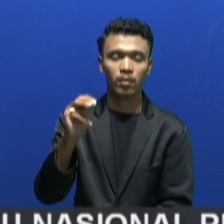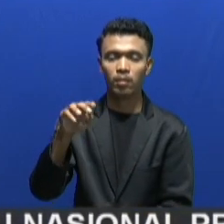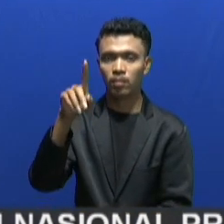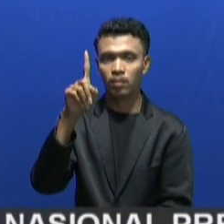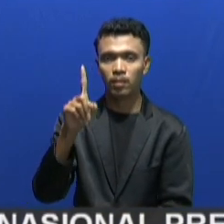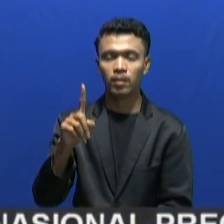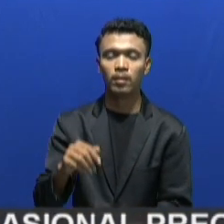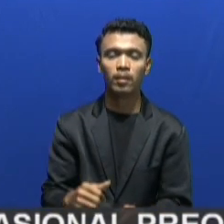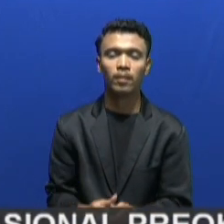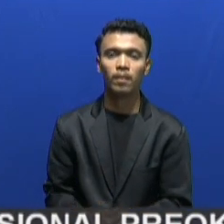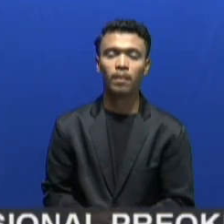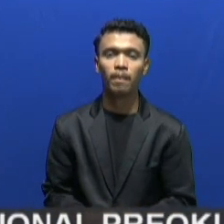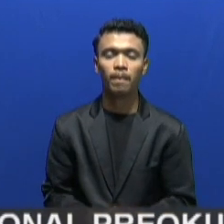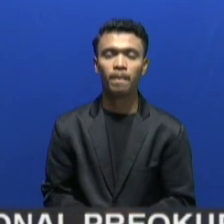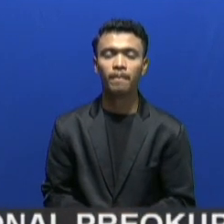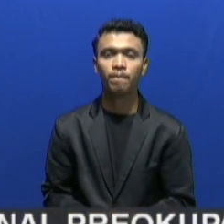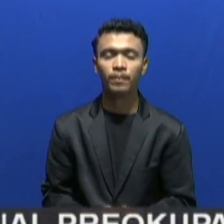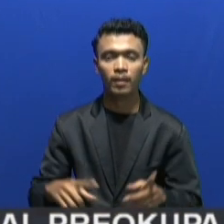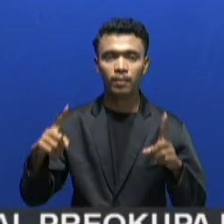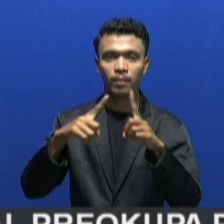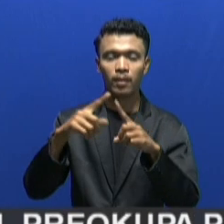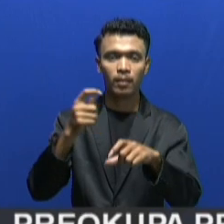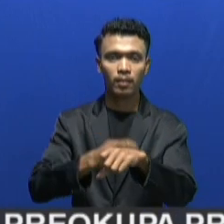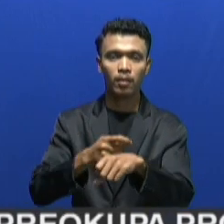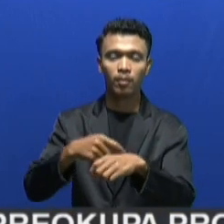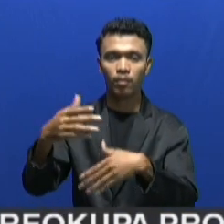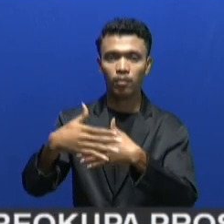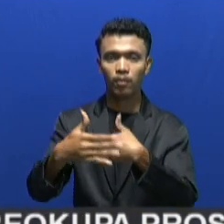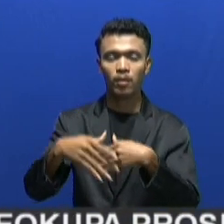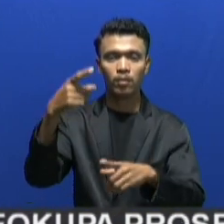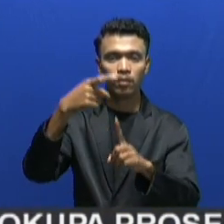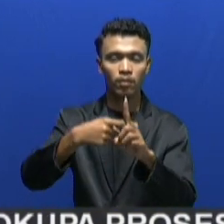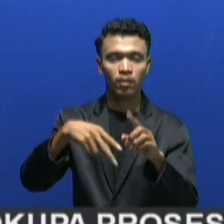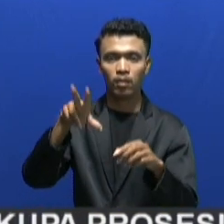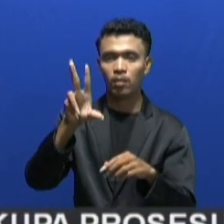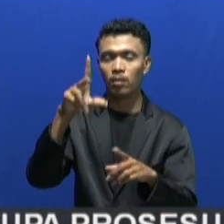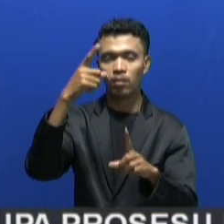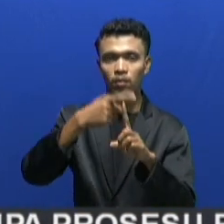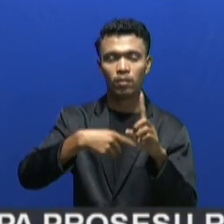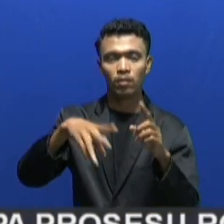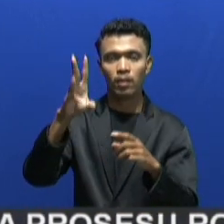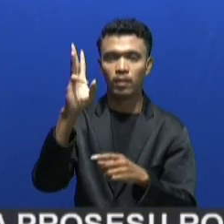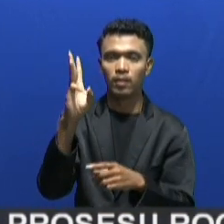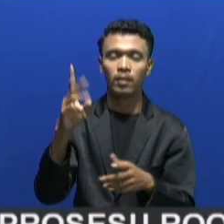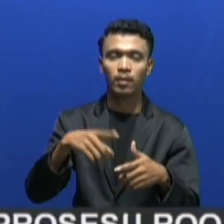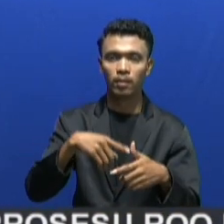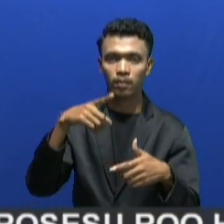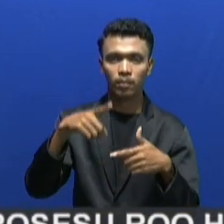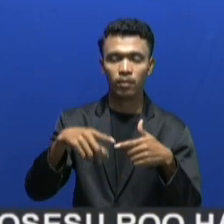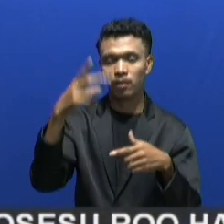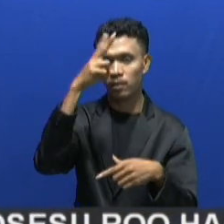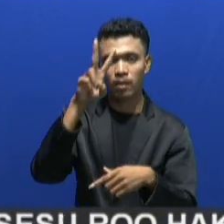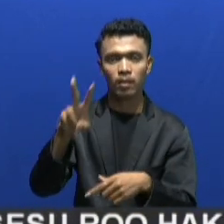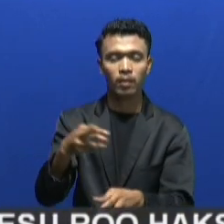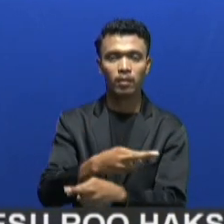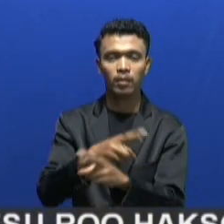kuadrados ba iha tempu badak iha fulan tolu to fulan nenya larang pus ita hare ni resultado